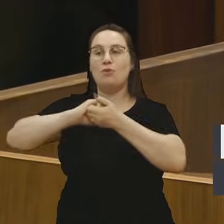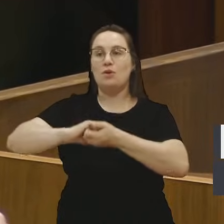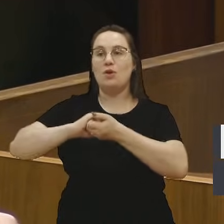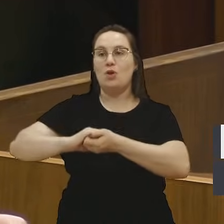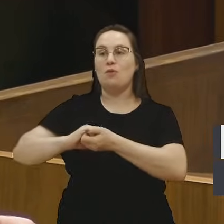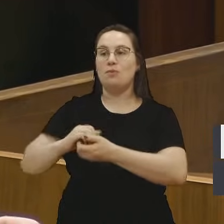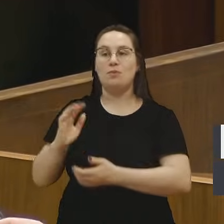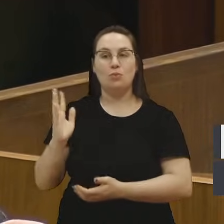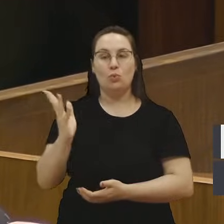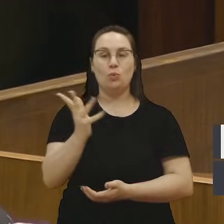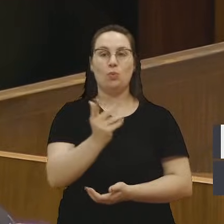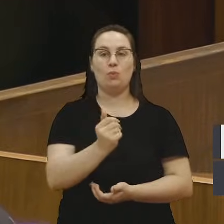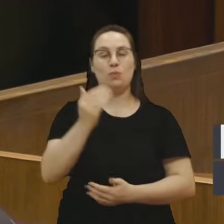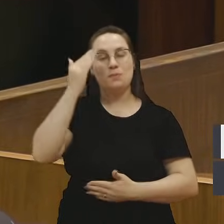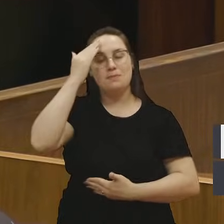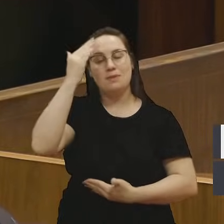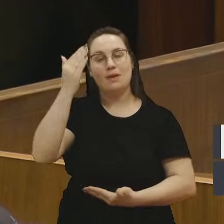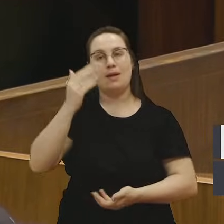muito obrigado.